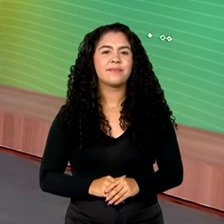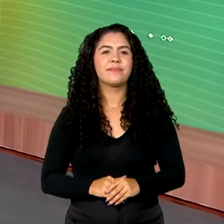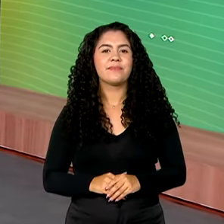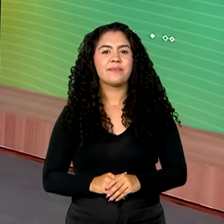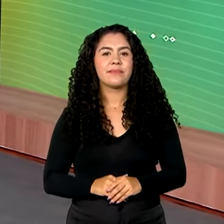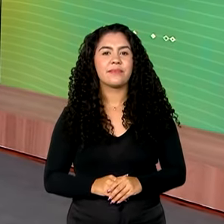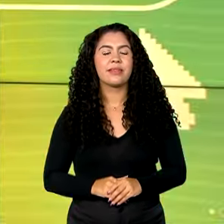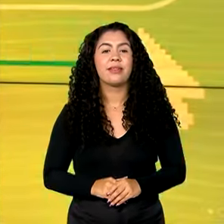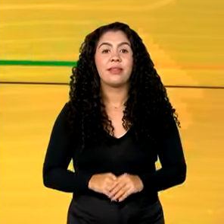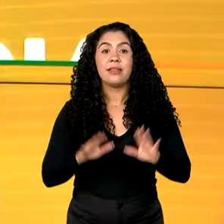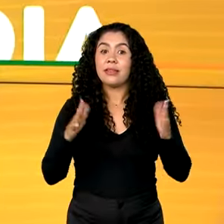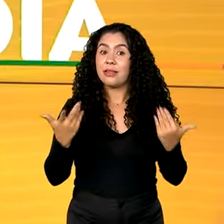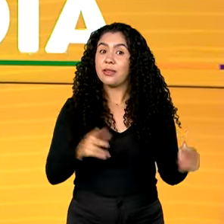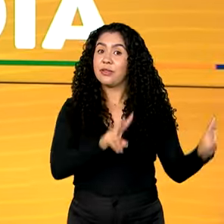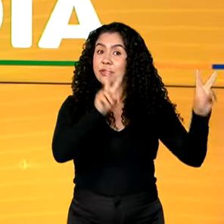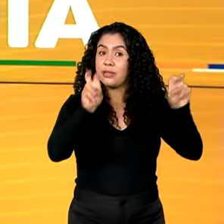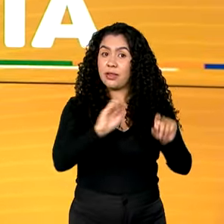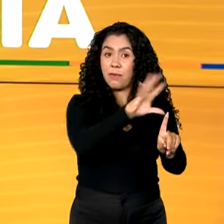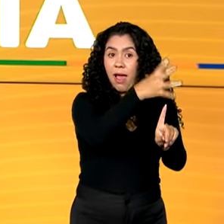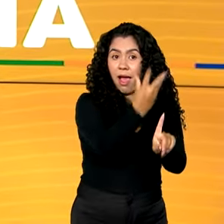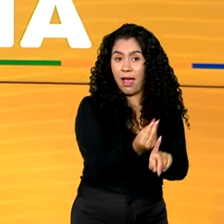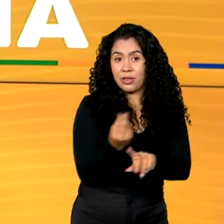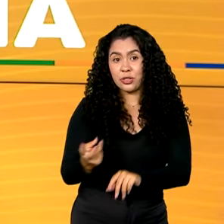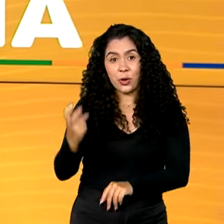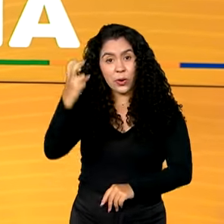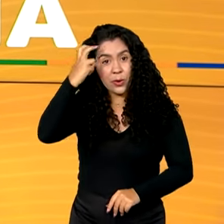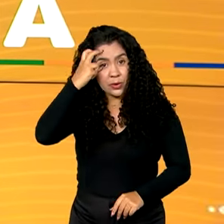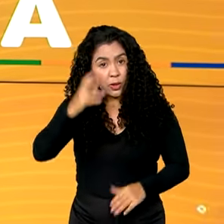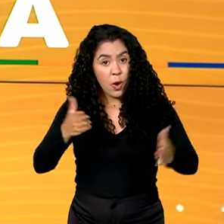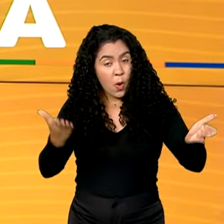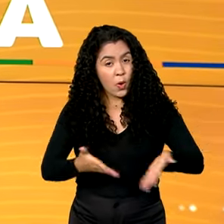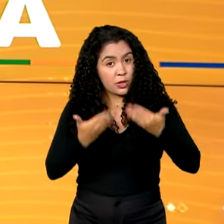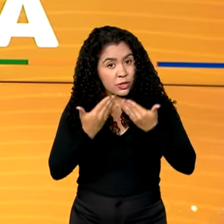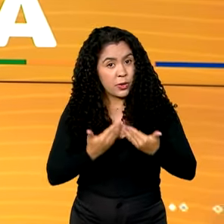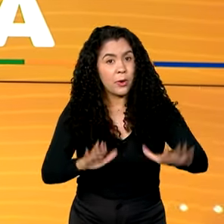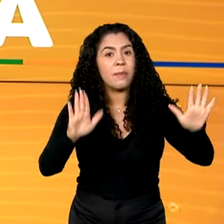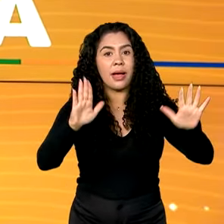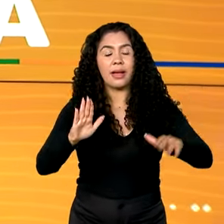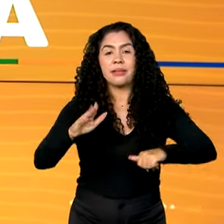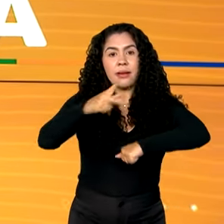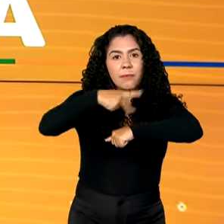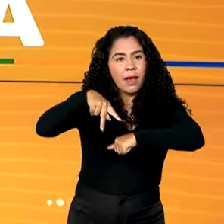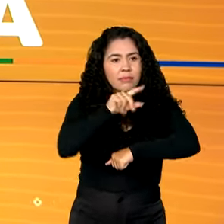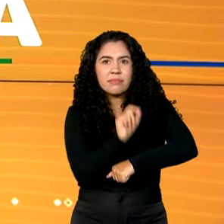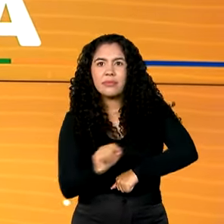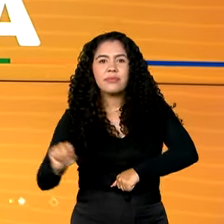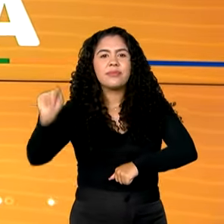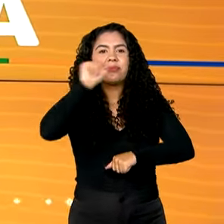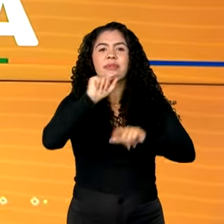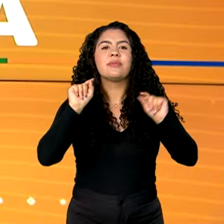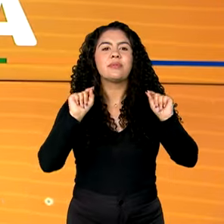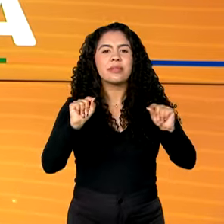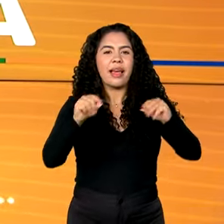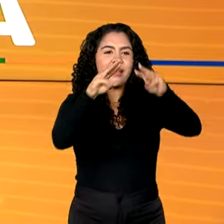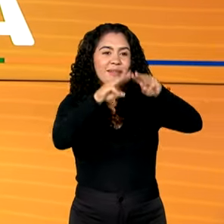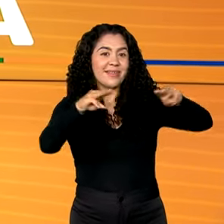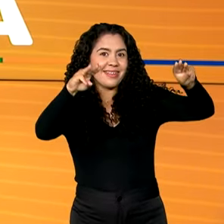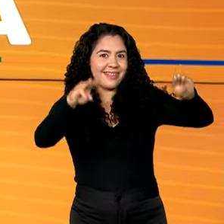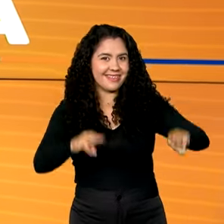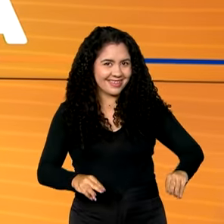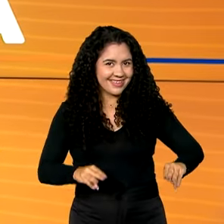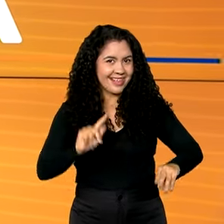comunicabr.gov.br/comunicabr. Veja a seguir, arte e cultura começa hoje em todo o país a Primavera dos Museus. A gente